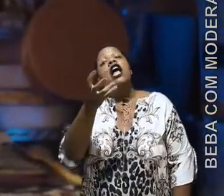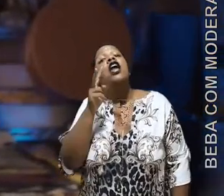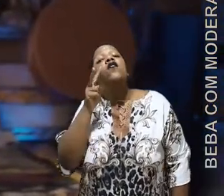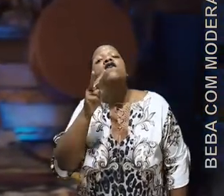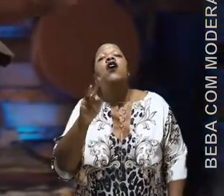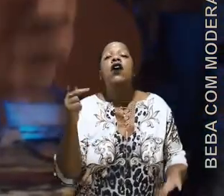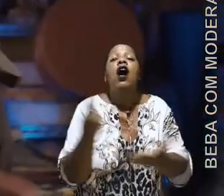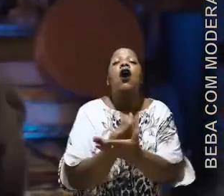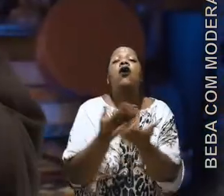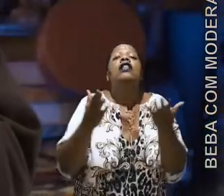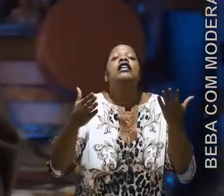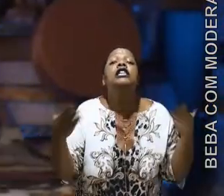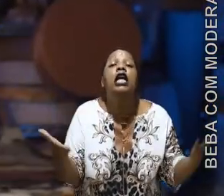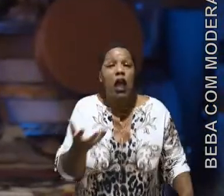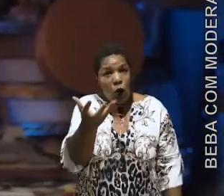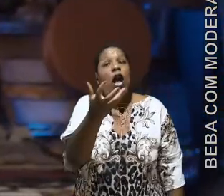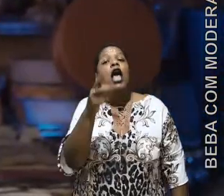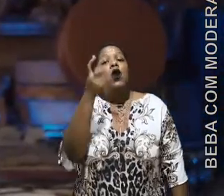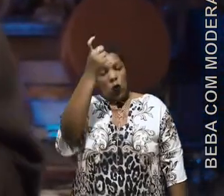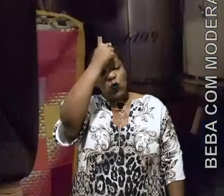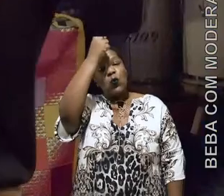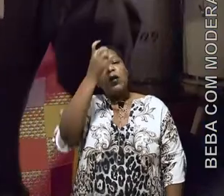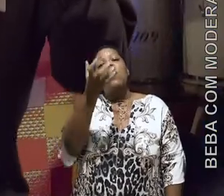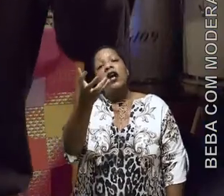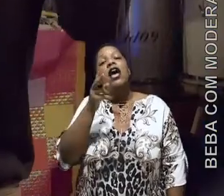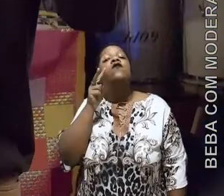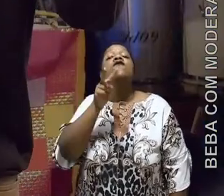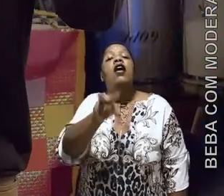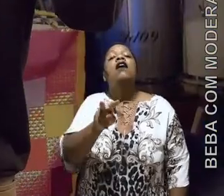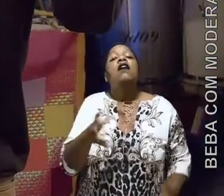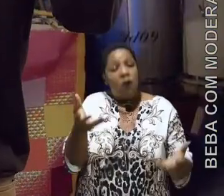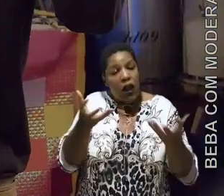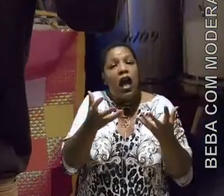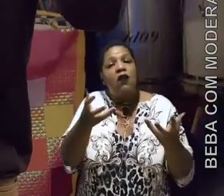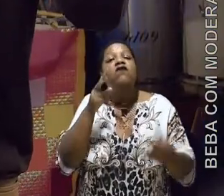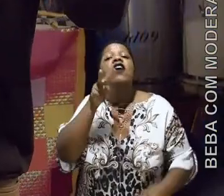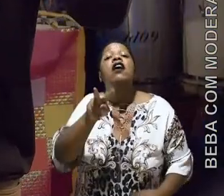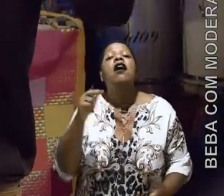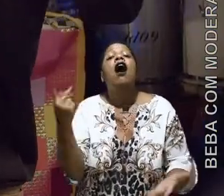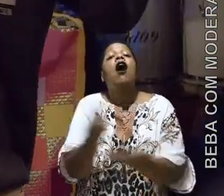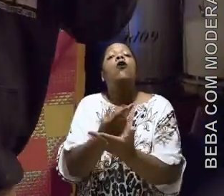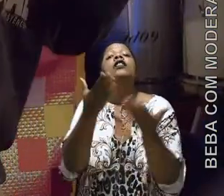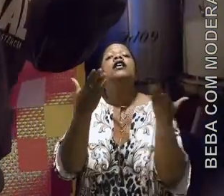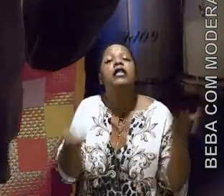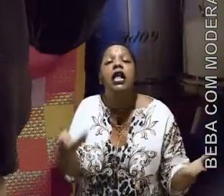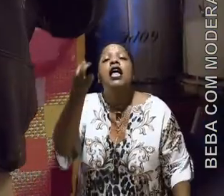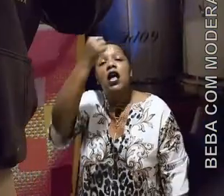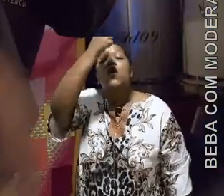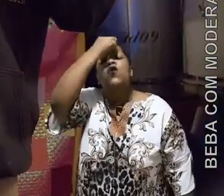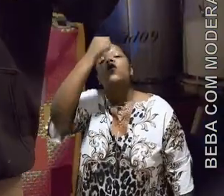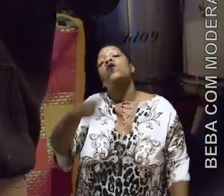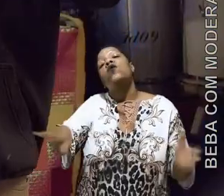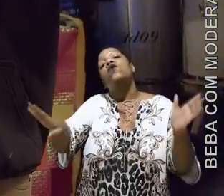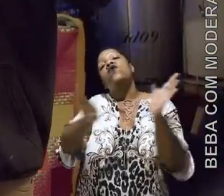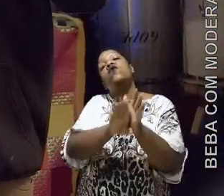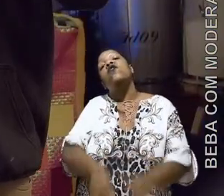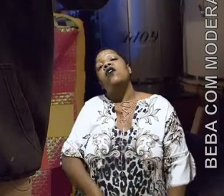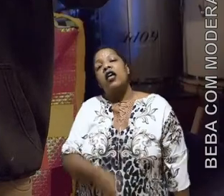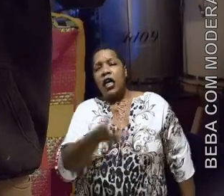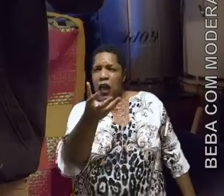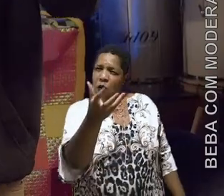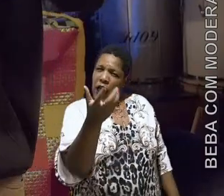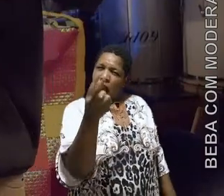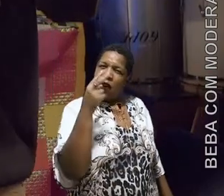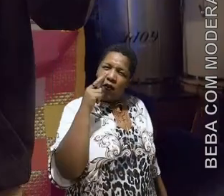e eu quero ver o que vai acontecer eu quero ver eu quero ver quando zumbi voltar eu quero ver eu quero ver o que vai